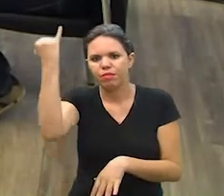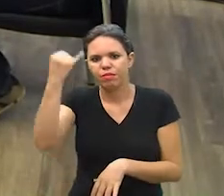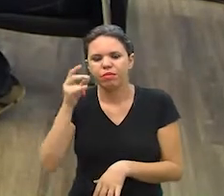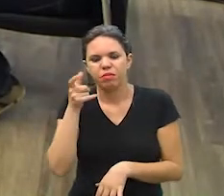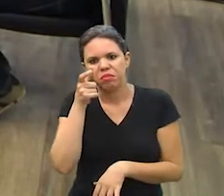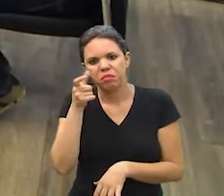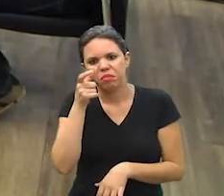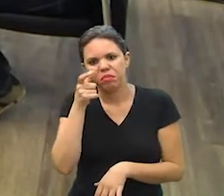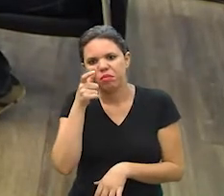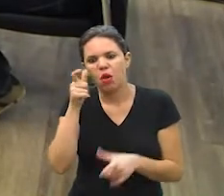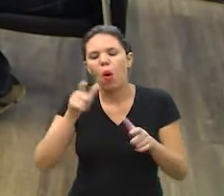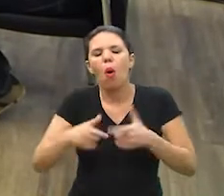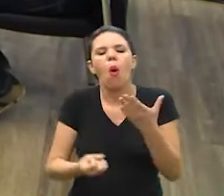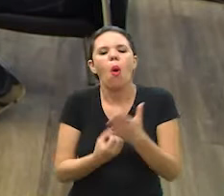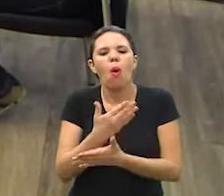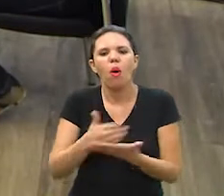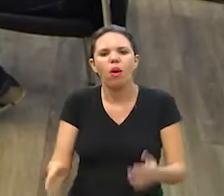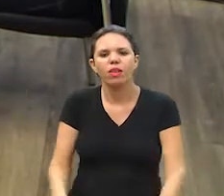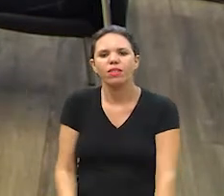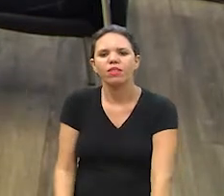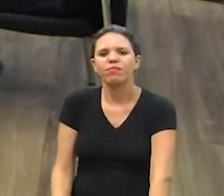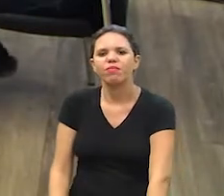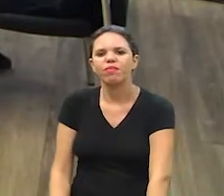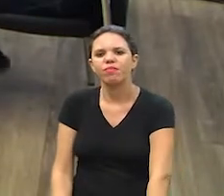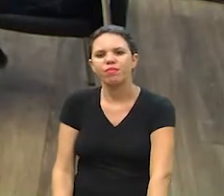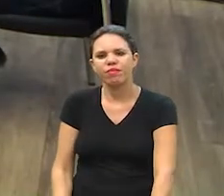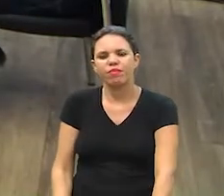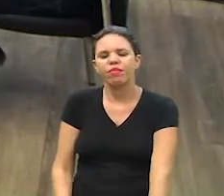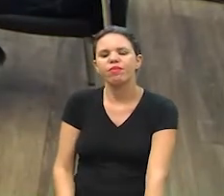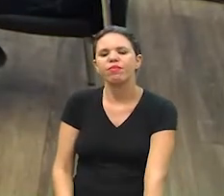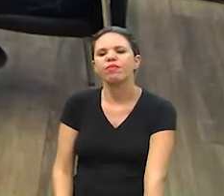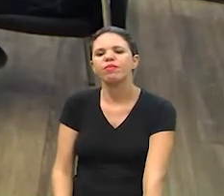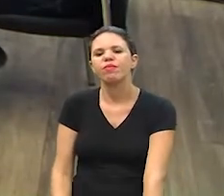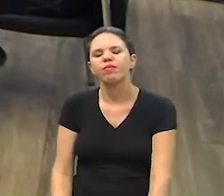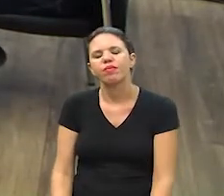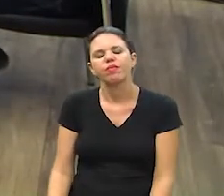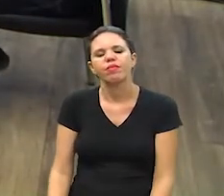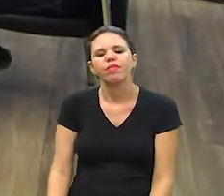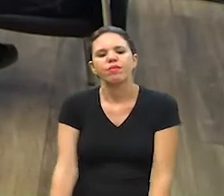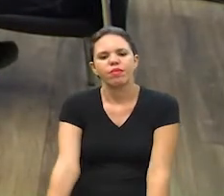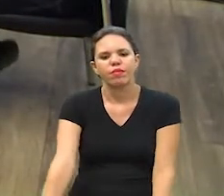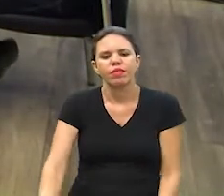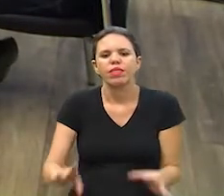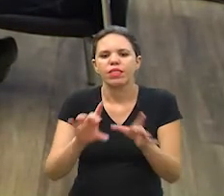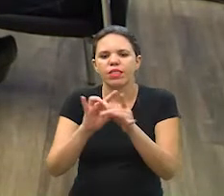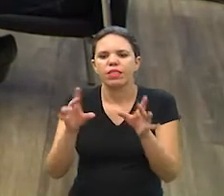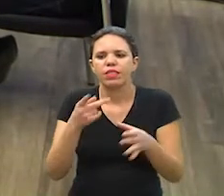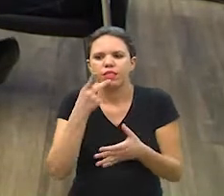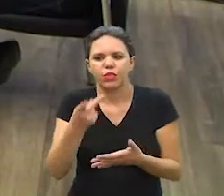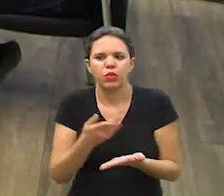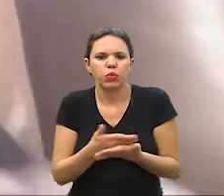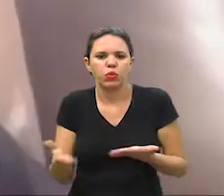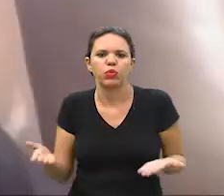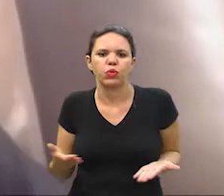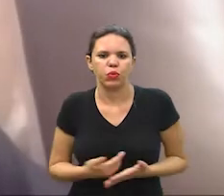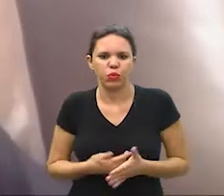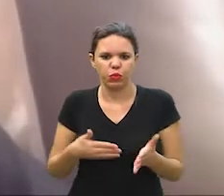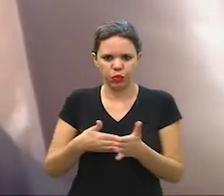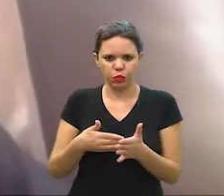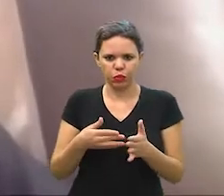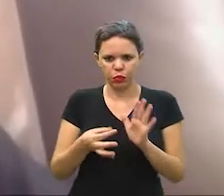estou vendo aqui por onde começar, né? Eu vou tomar a liberdade de começar por essa